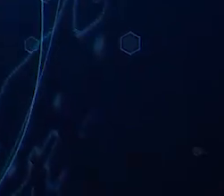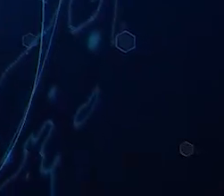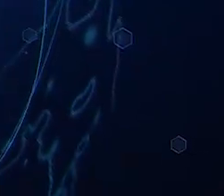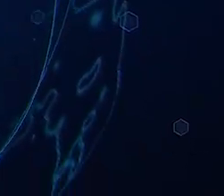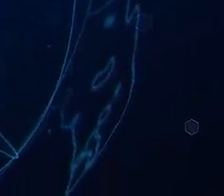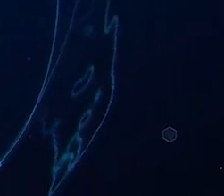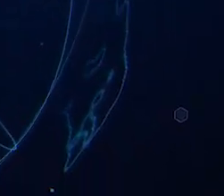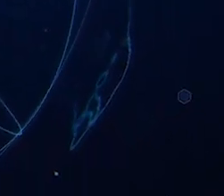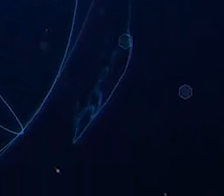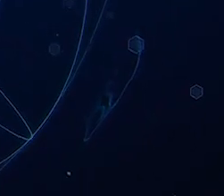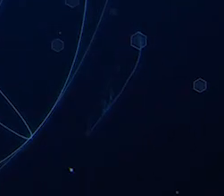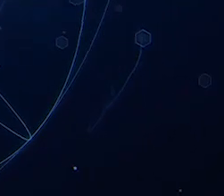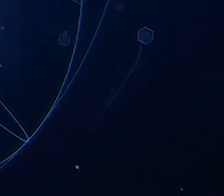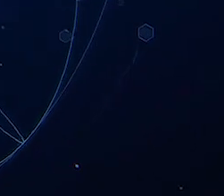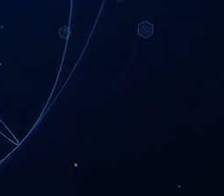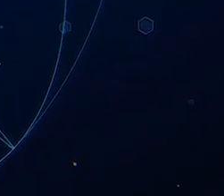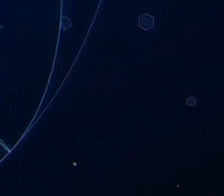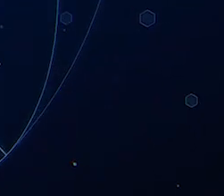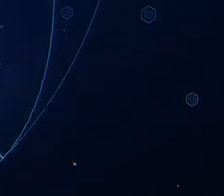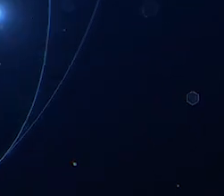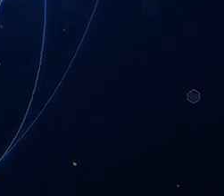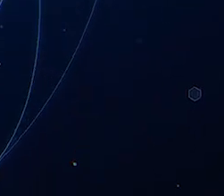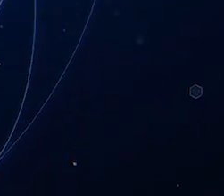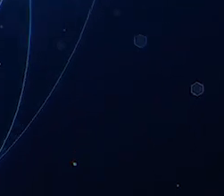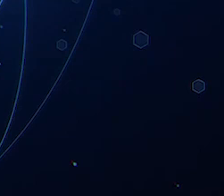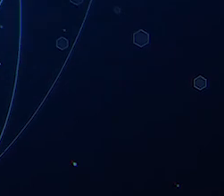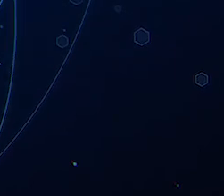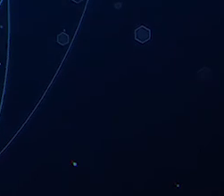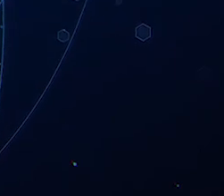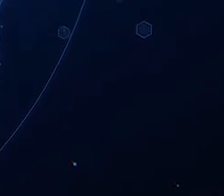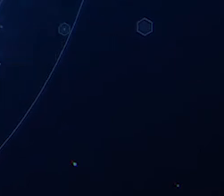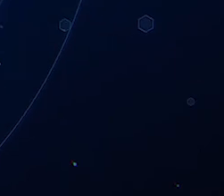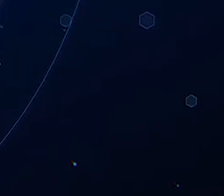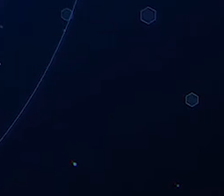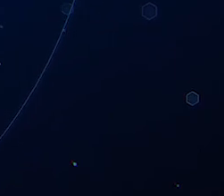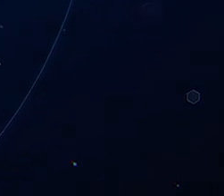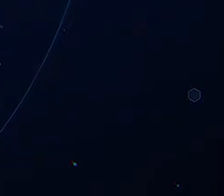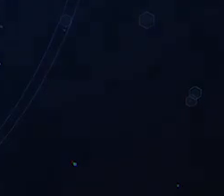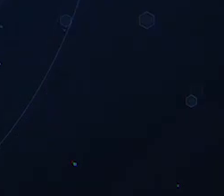AD Perus, desde 1947, abençoando o Brasil.